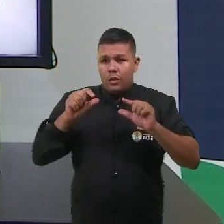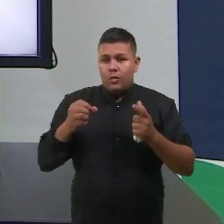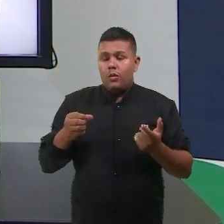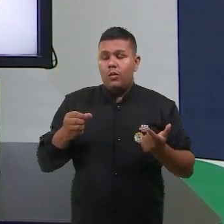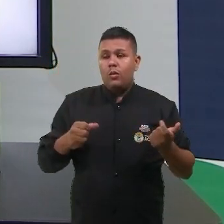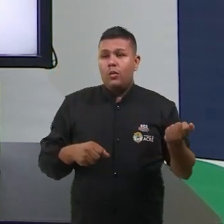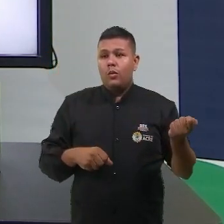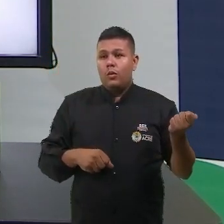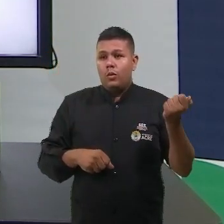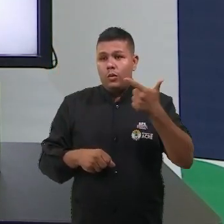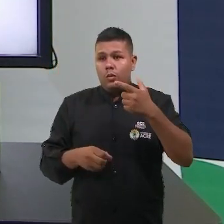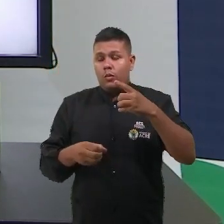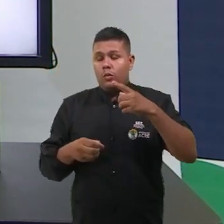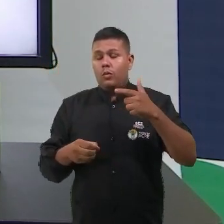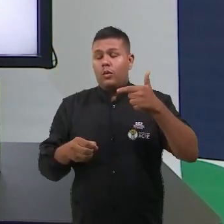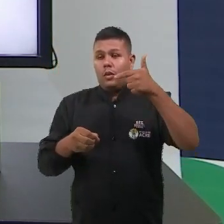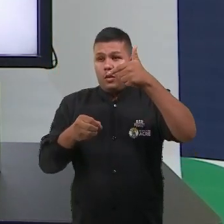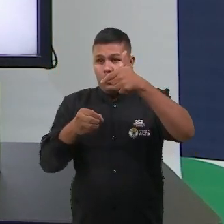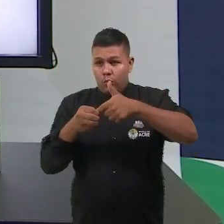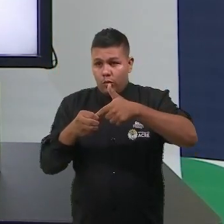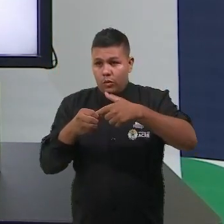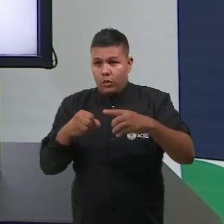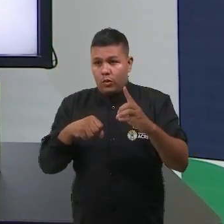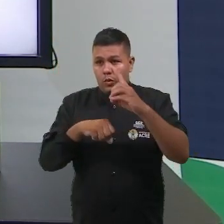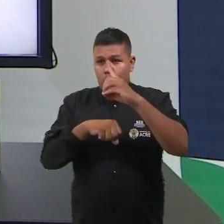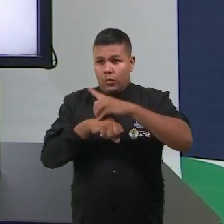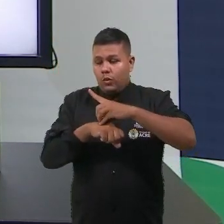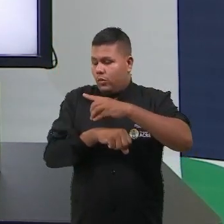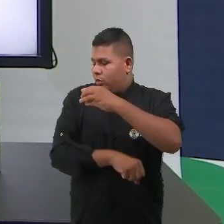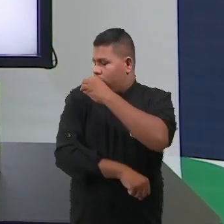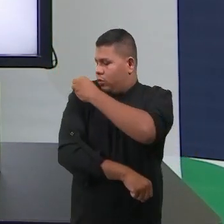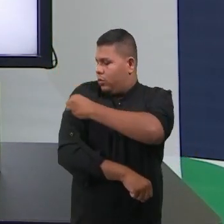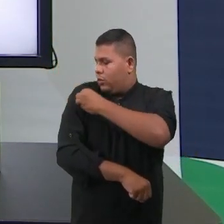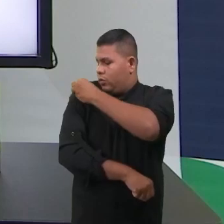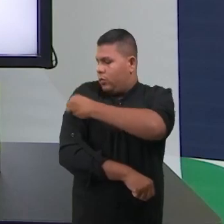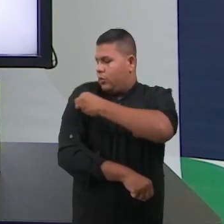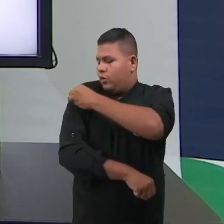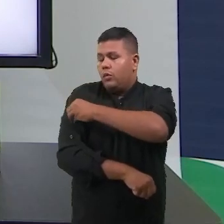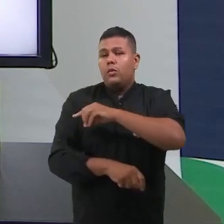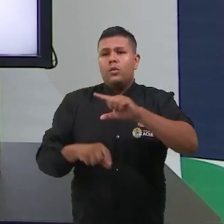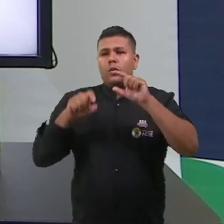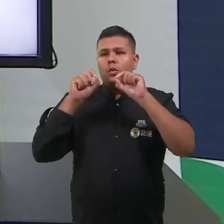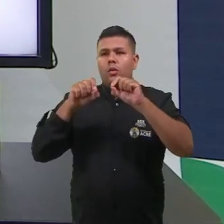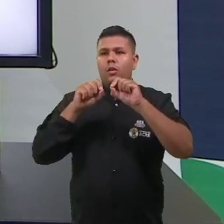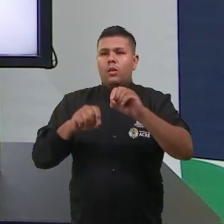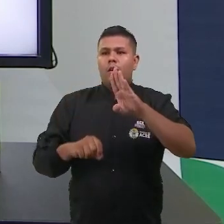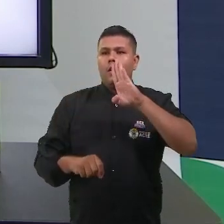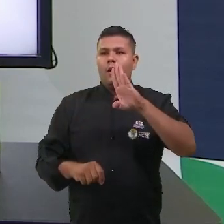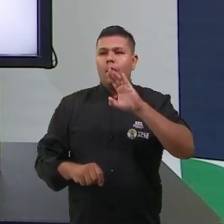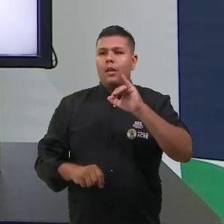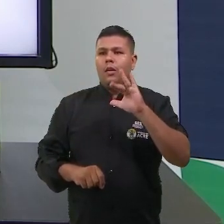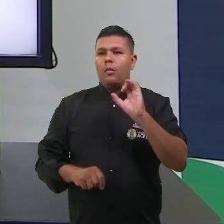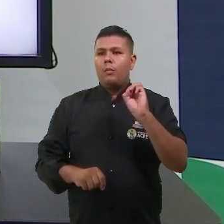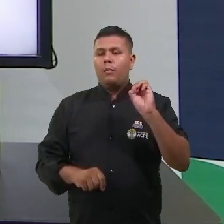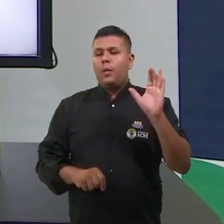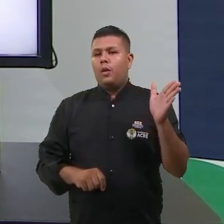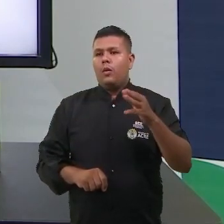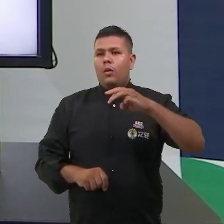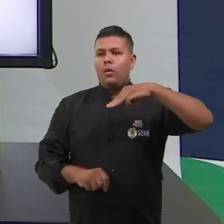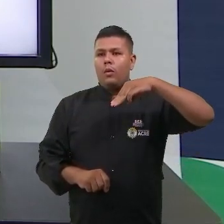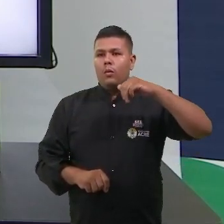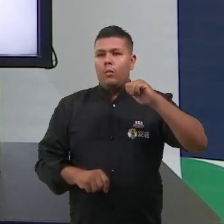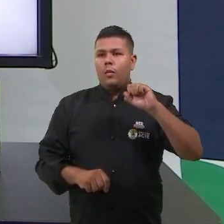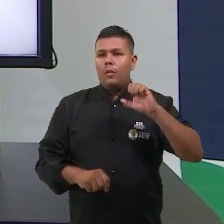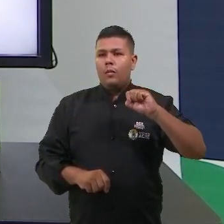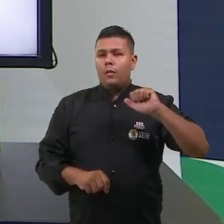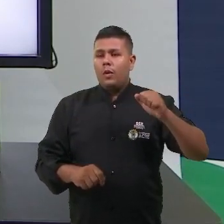ao diesel. Então, não esqueça, etanol é biomassa, etanol é biocombustível, etanol é